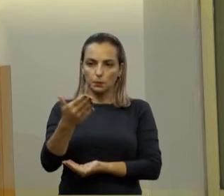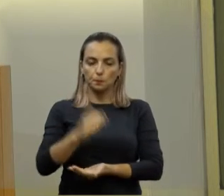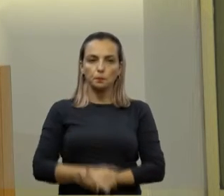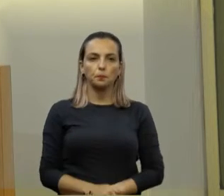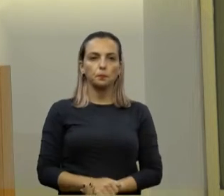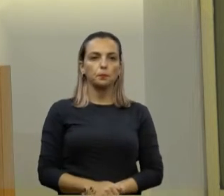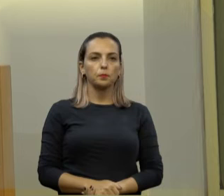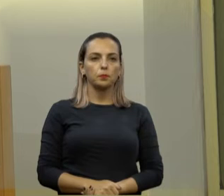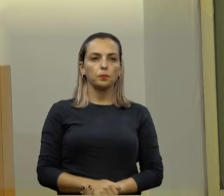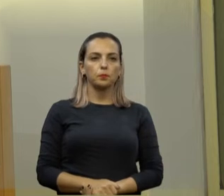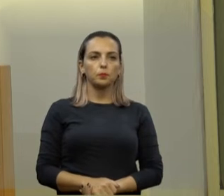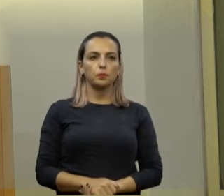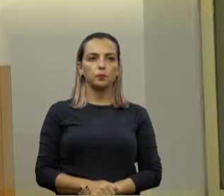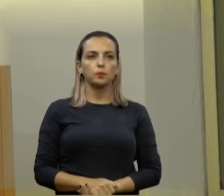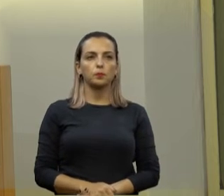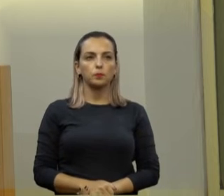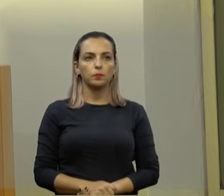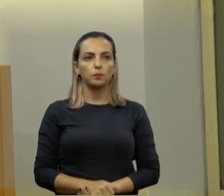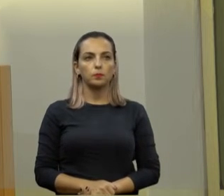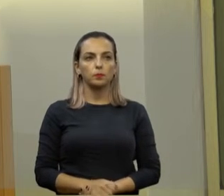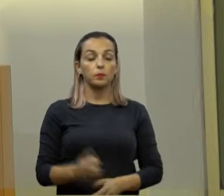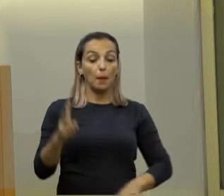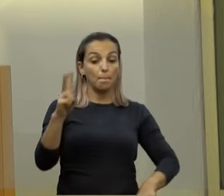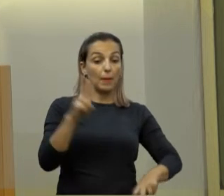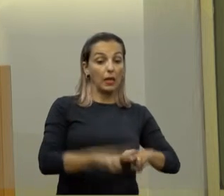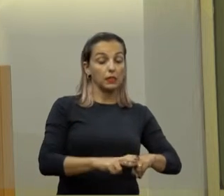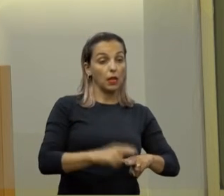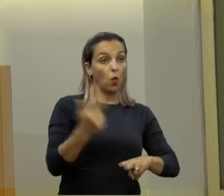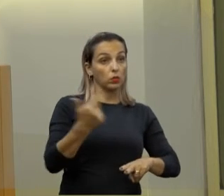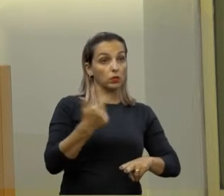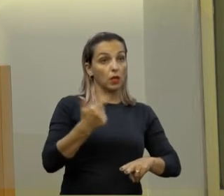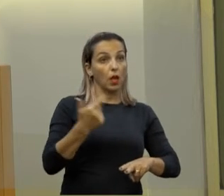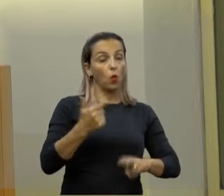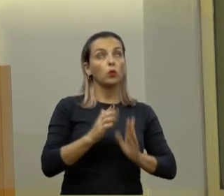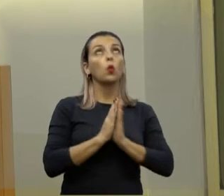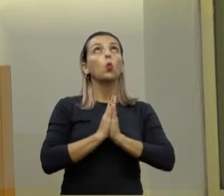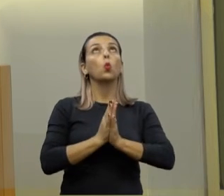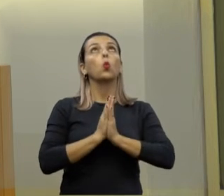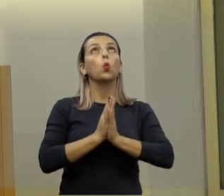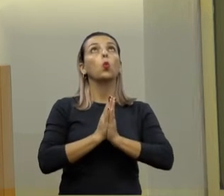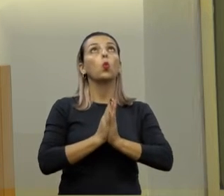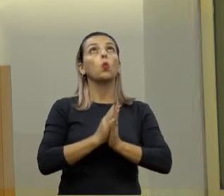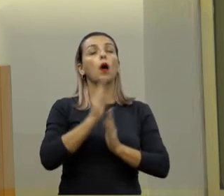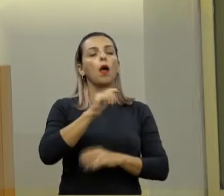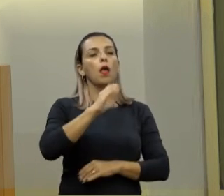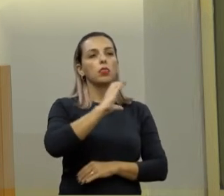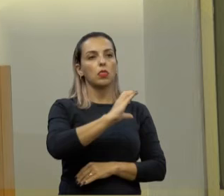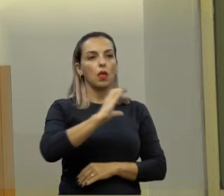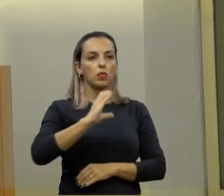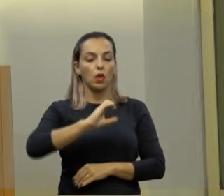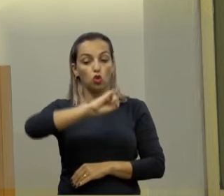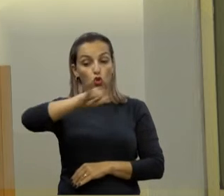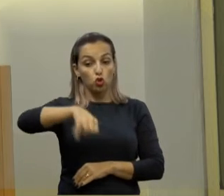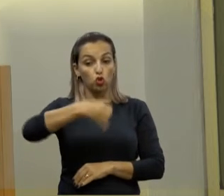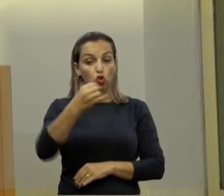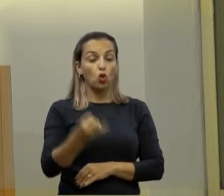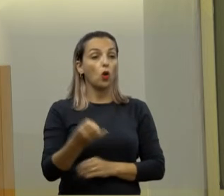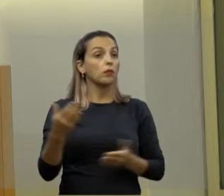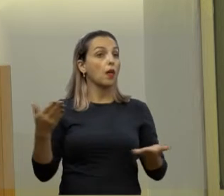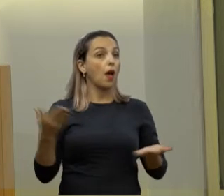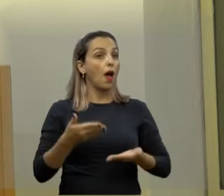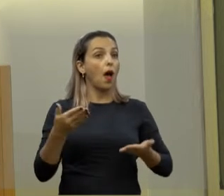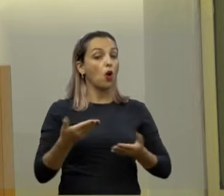e a prisão em Segunda instância graças a Deus ccj abriu as